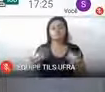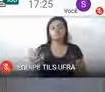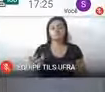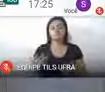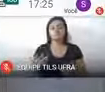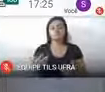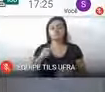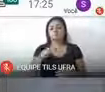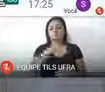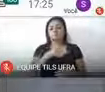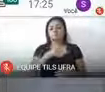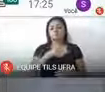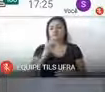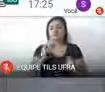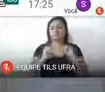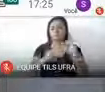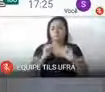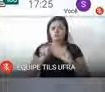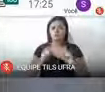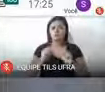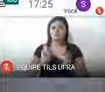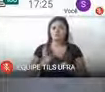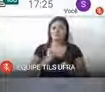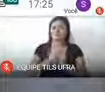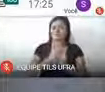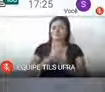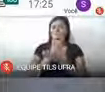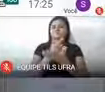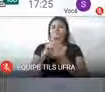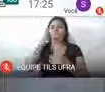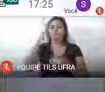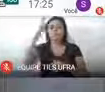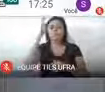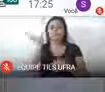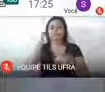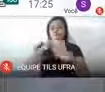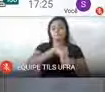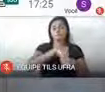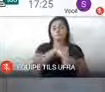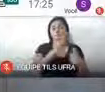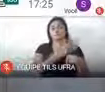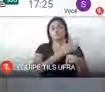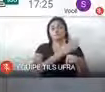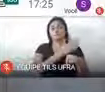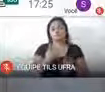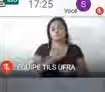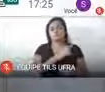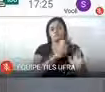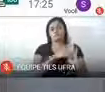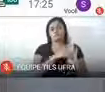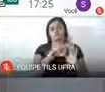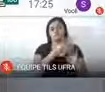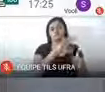é uma forma de manutenção da cultura dentro da prática religiosa atual da comunidade.